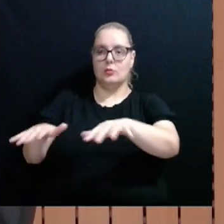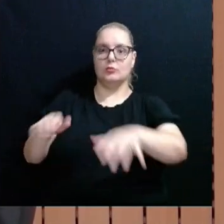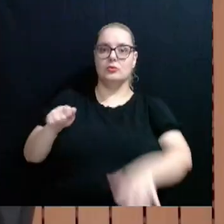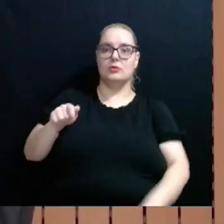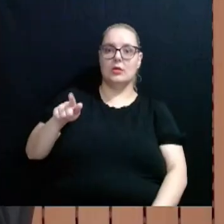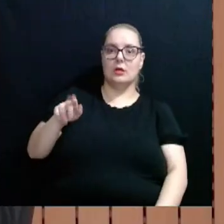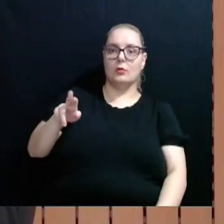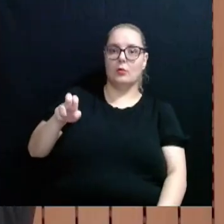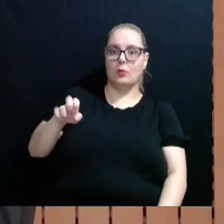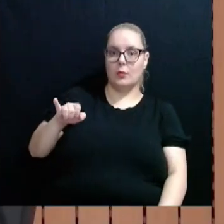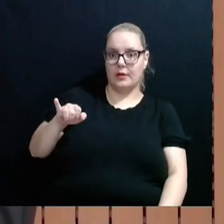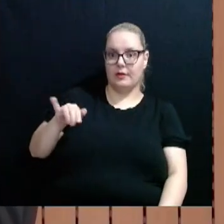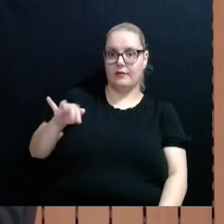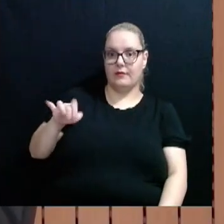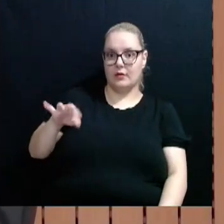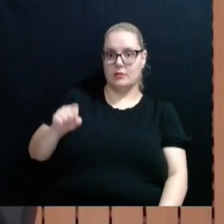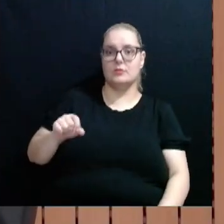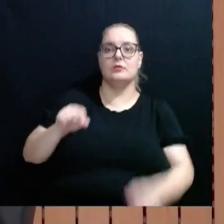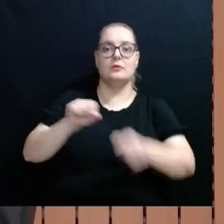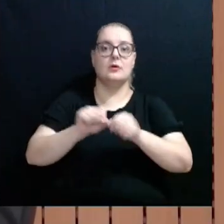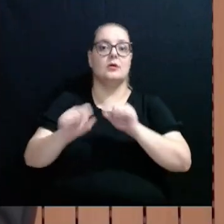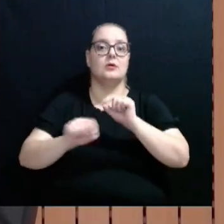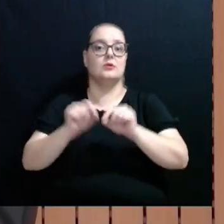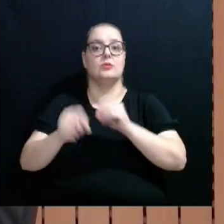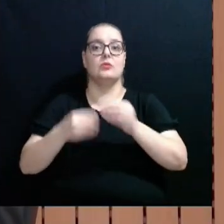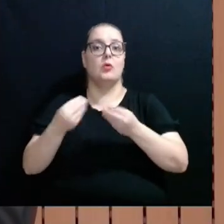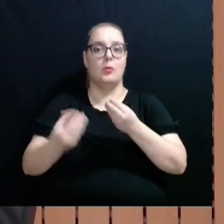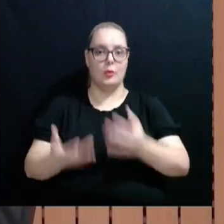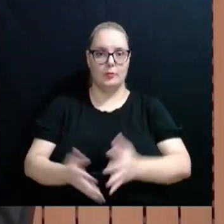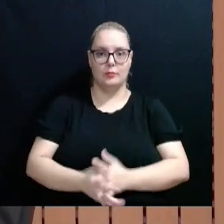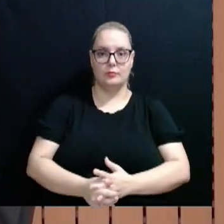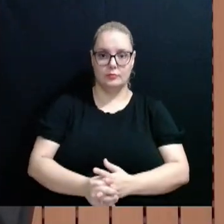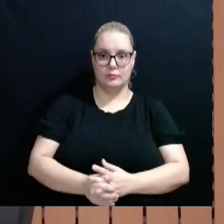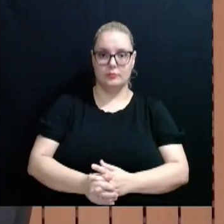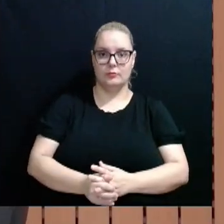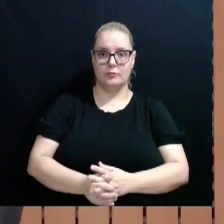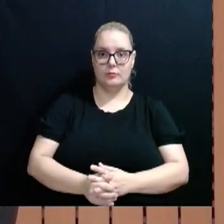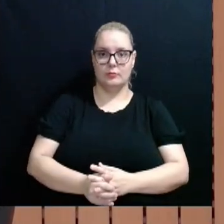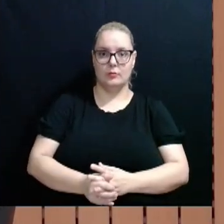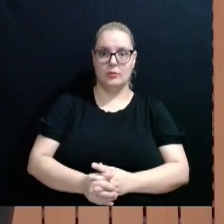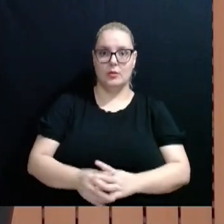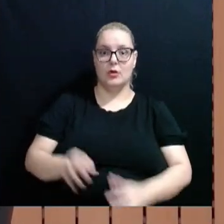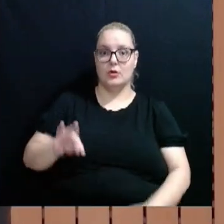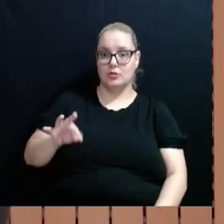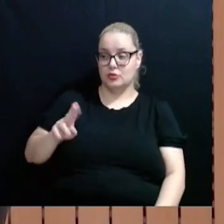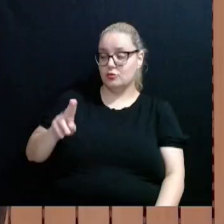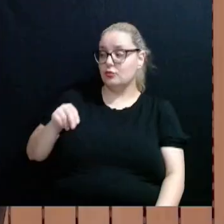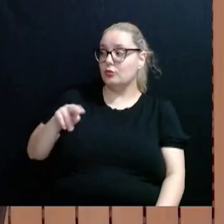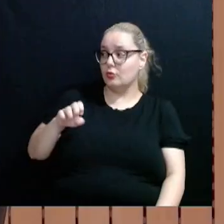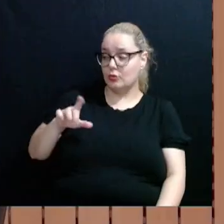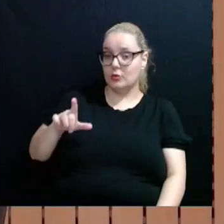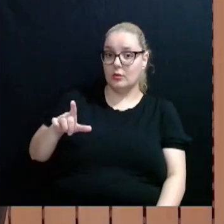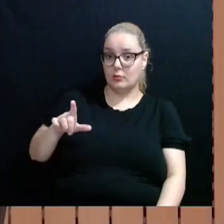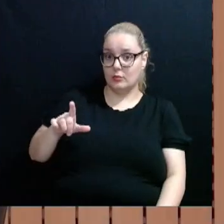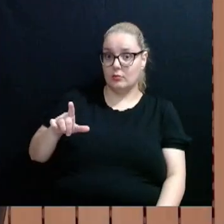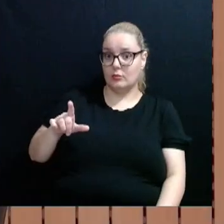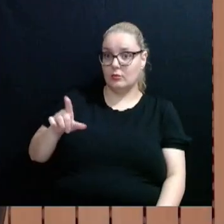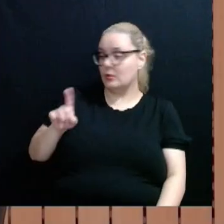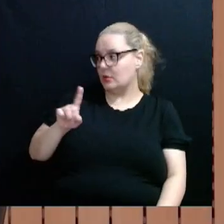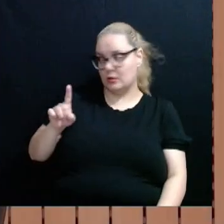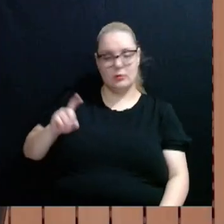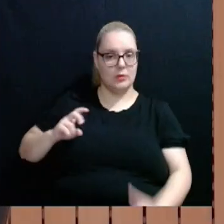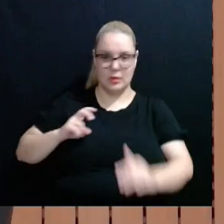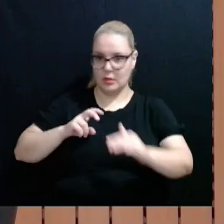faz isso através de um túnel. Não é de metrô, mas é